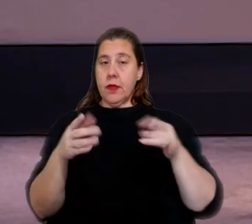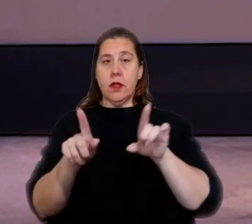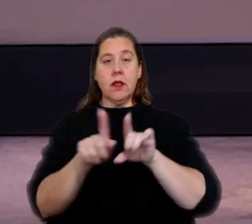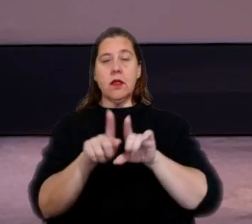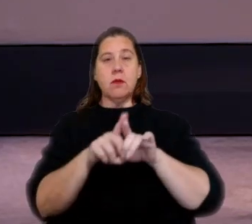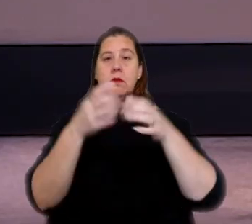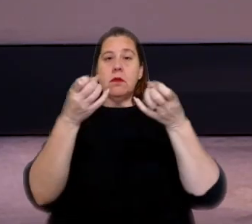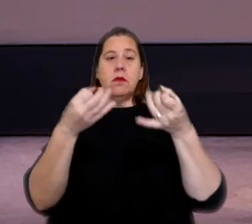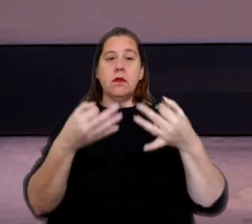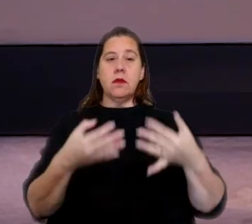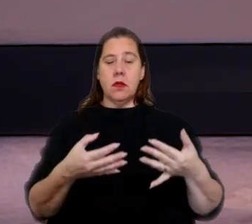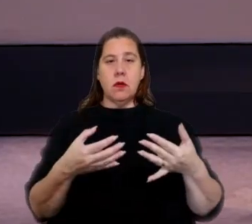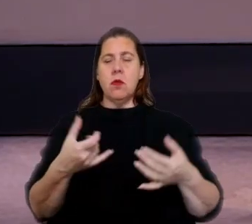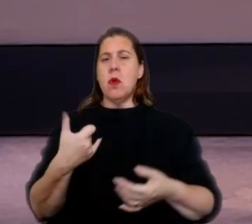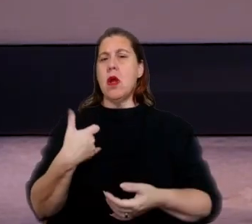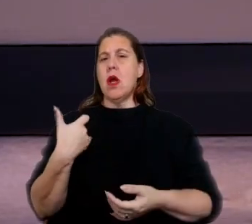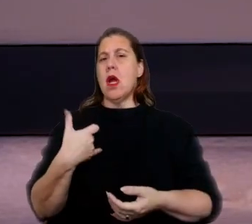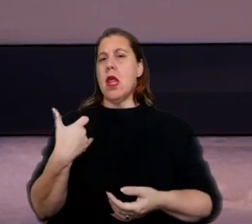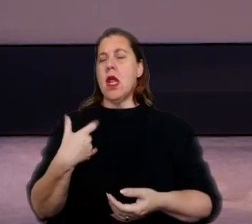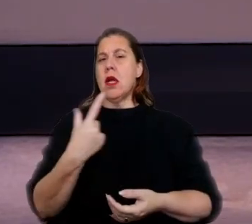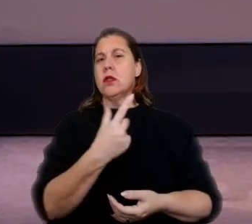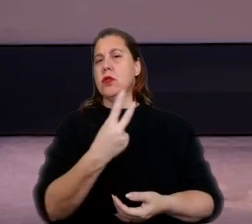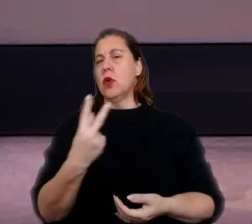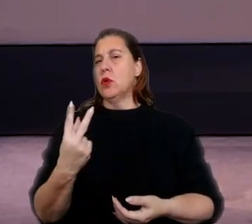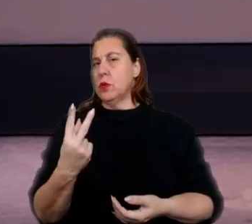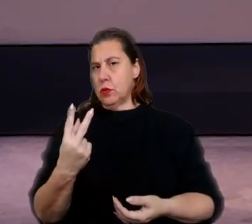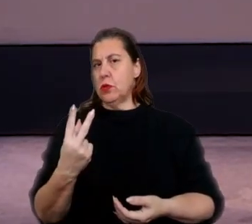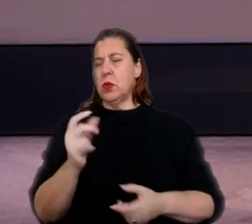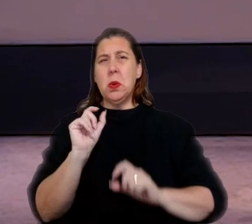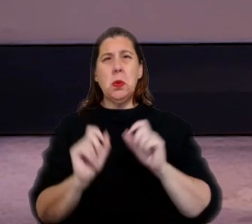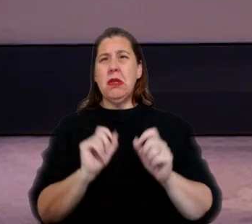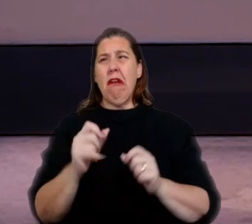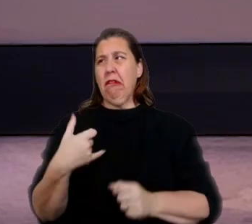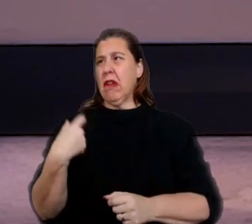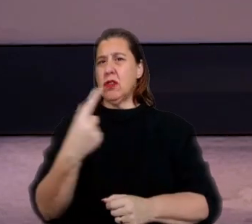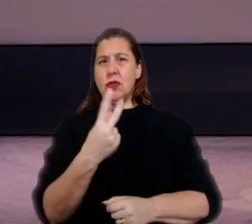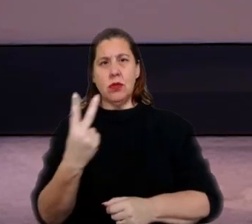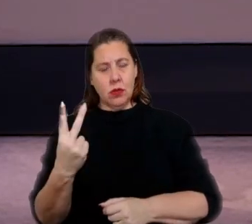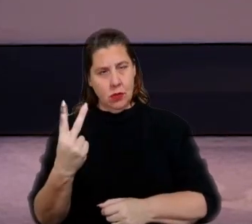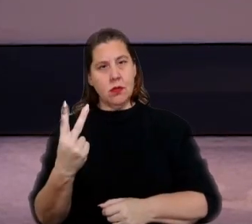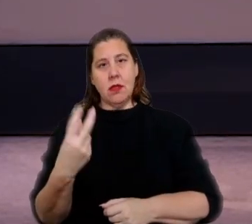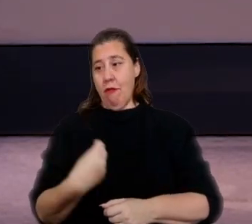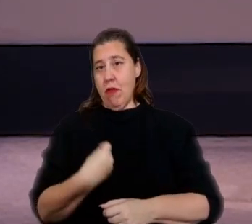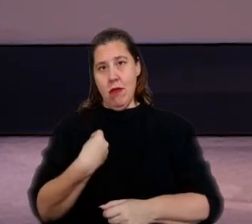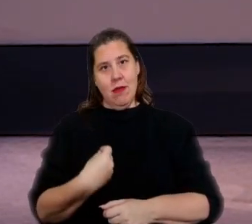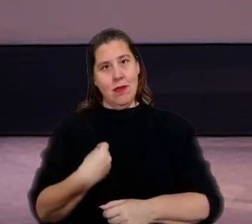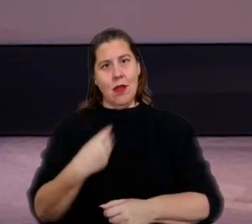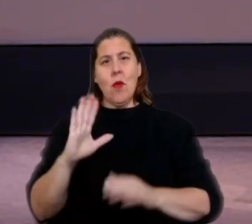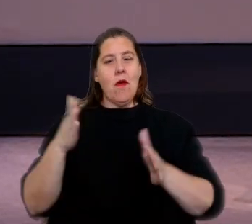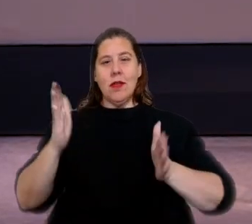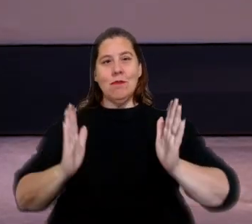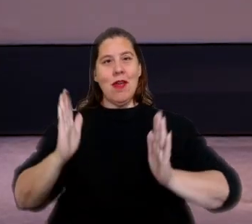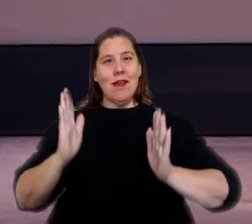E agora eu vou falar um pouco com vocês sobre a faixa etária deles, 12 anos. O que, que é 12 anos, né?